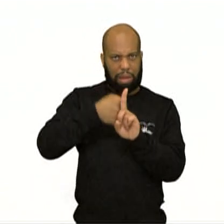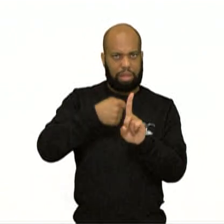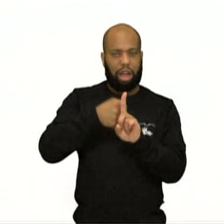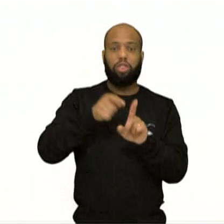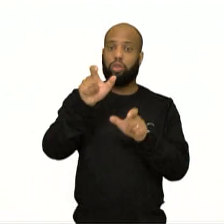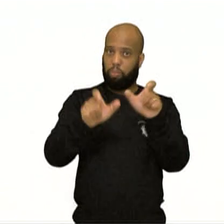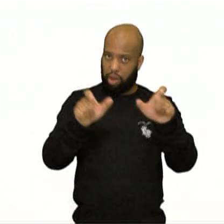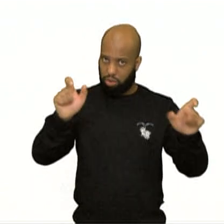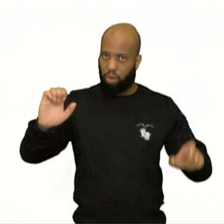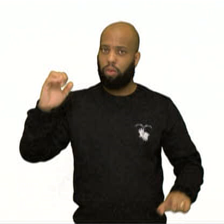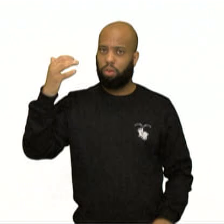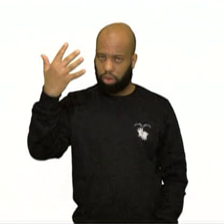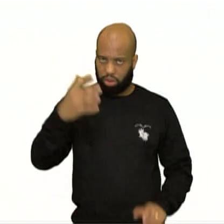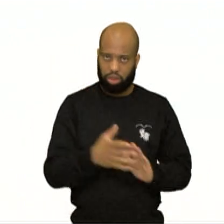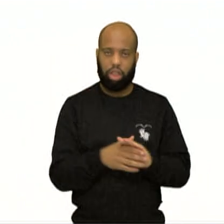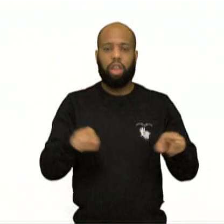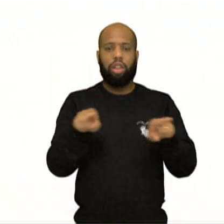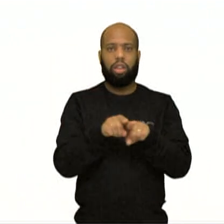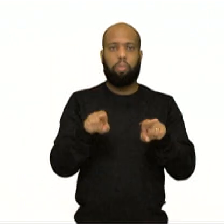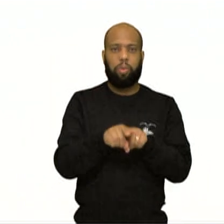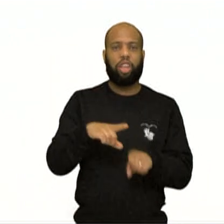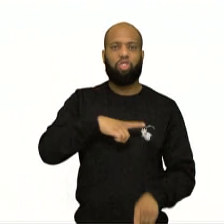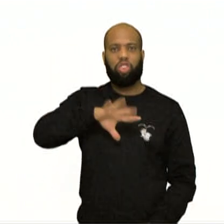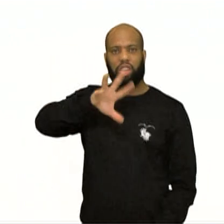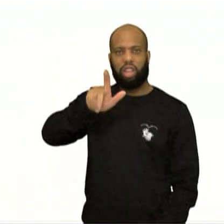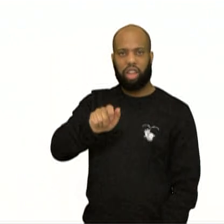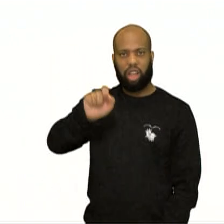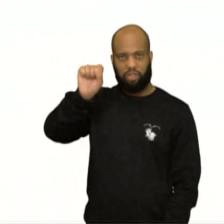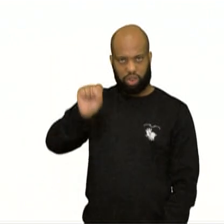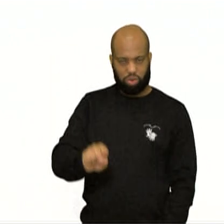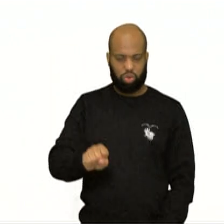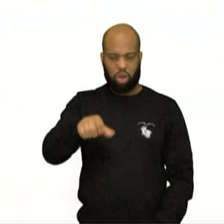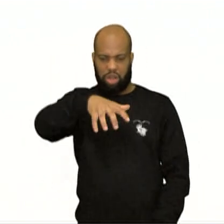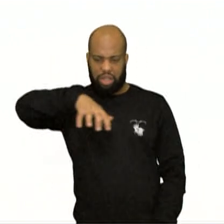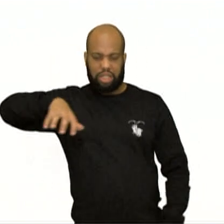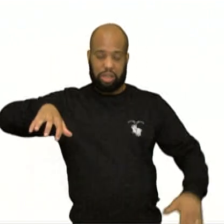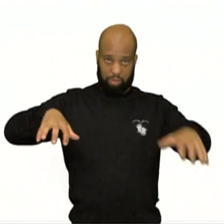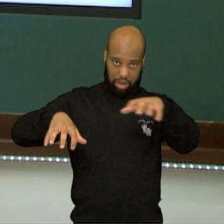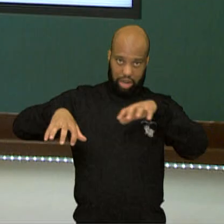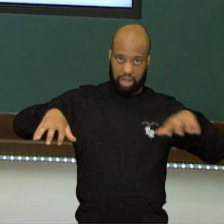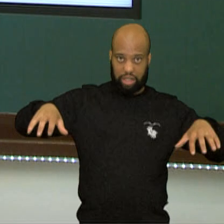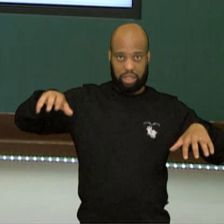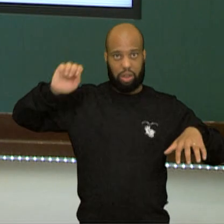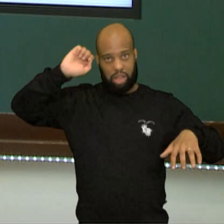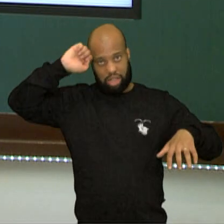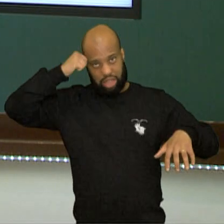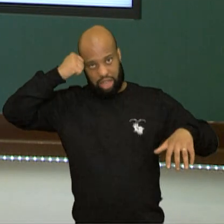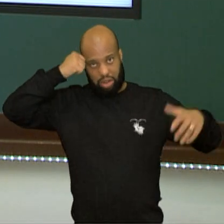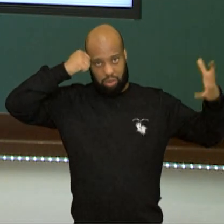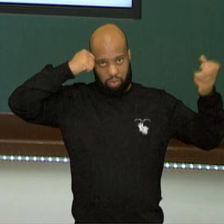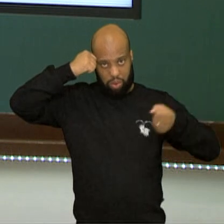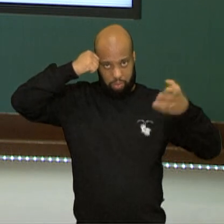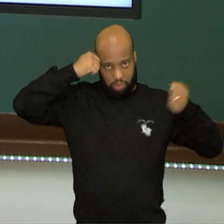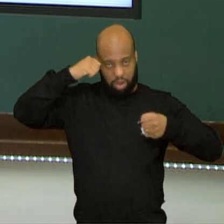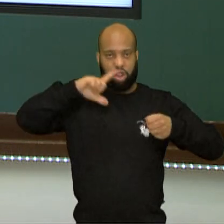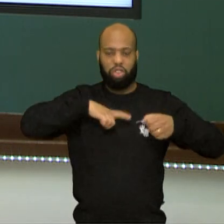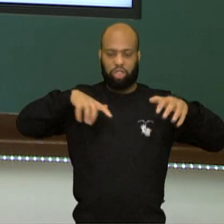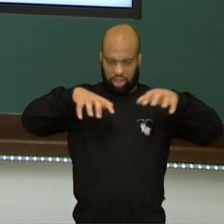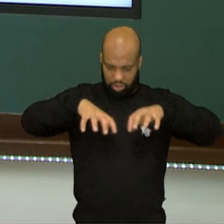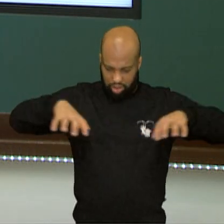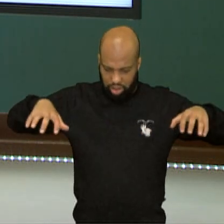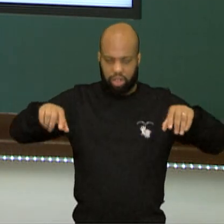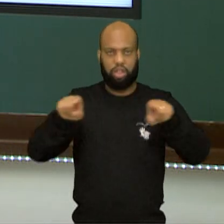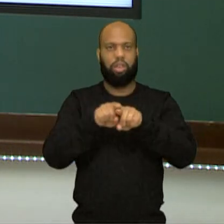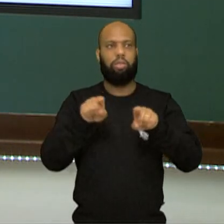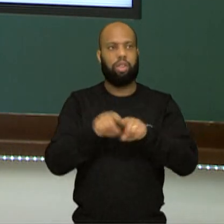seres humanos, o apartheid começando da África do Sul, não? Pessoas sendo separadas.